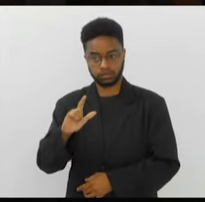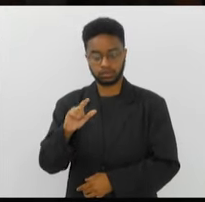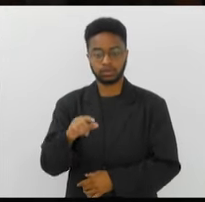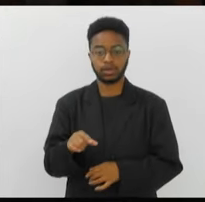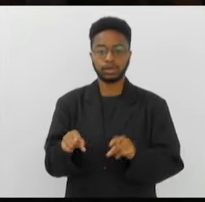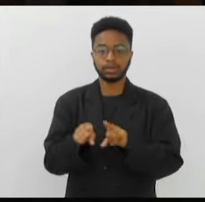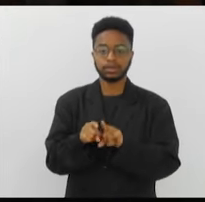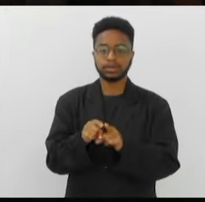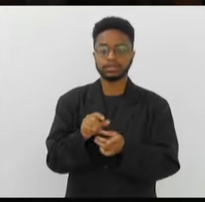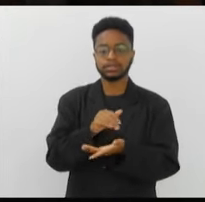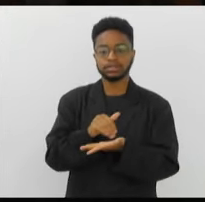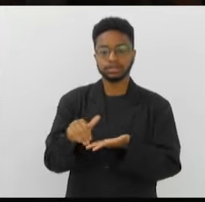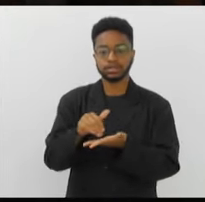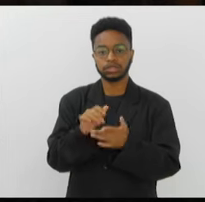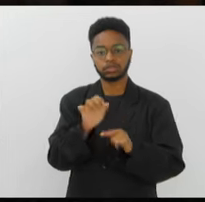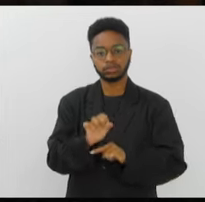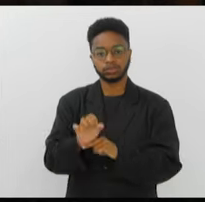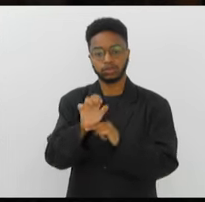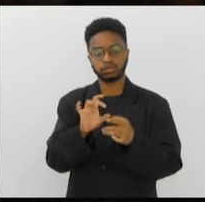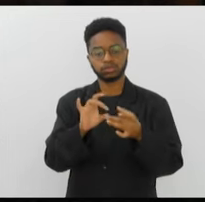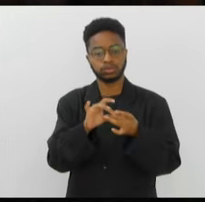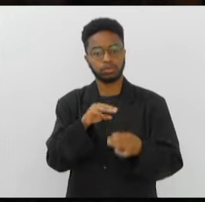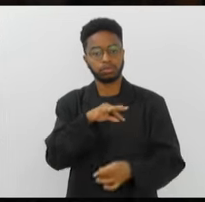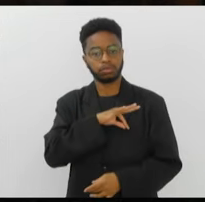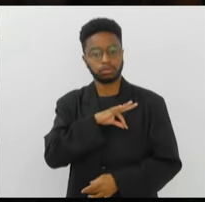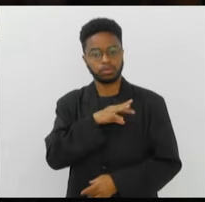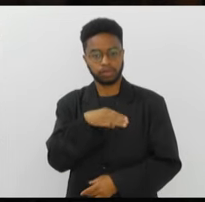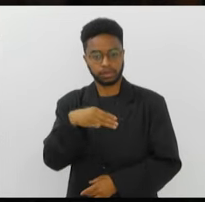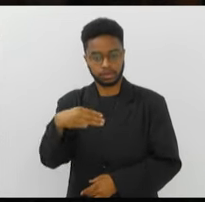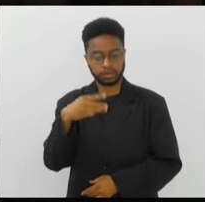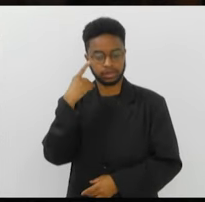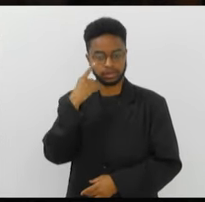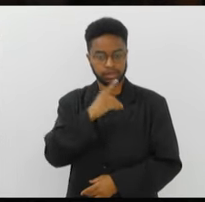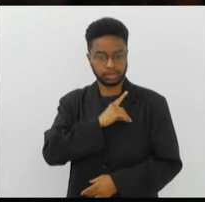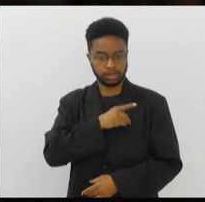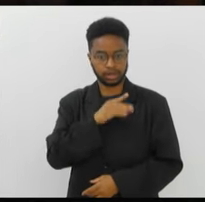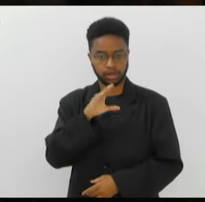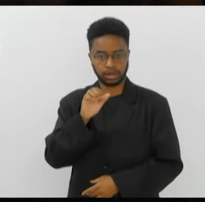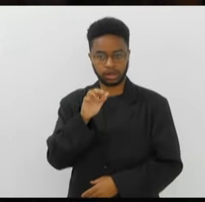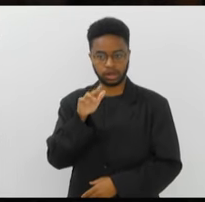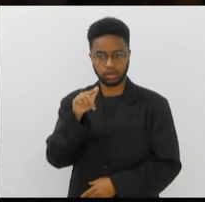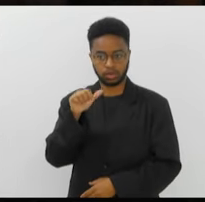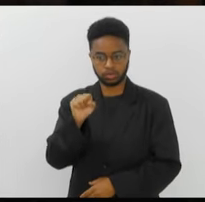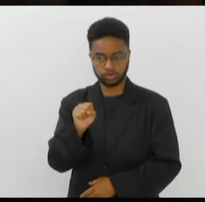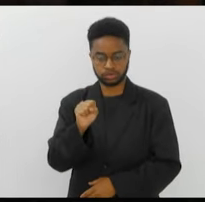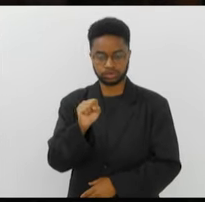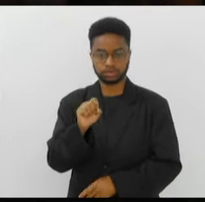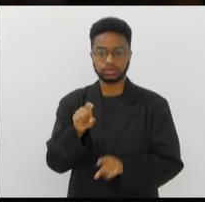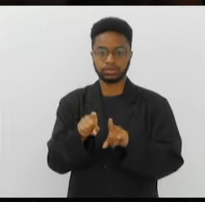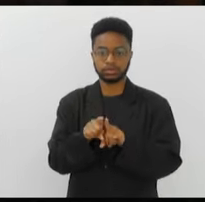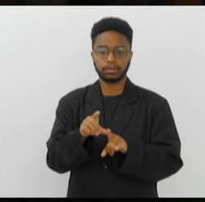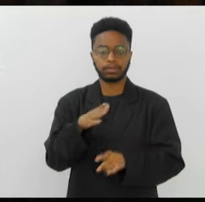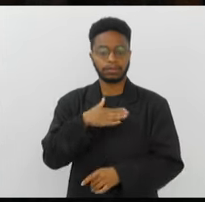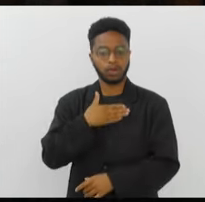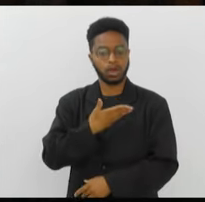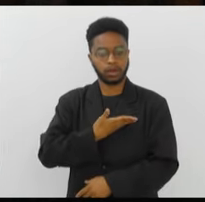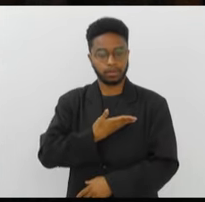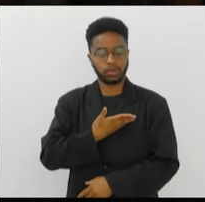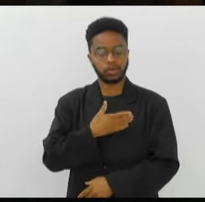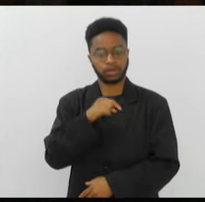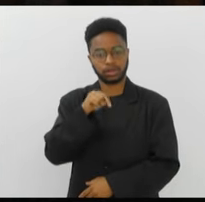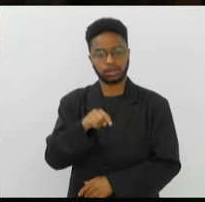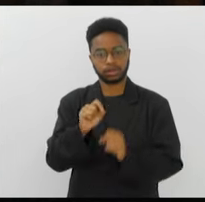o secretário de Estado de Polícia Militar, delegado Carlos Augusto, deputado e meu colega com muita honra nessa casa.